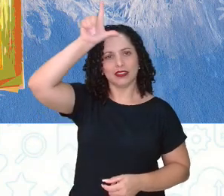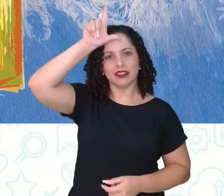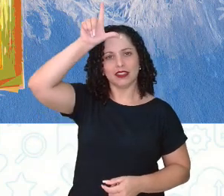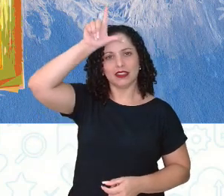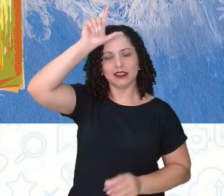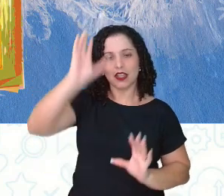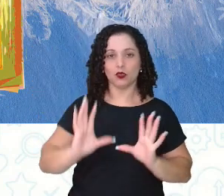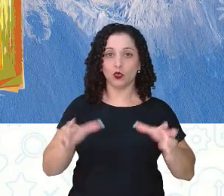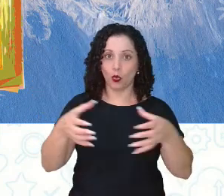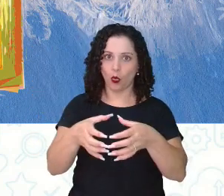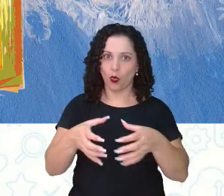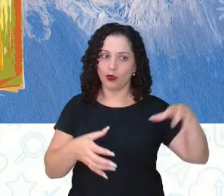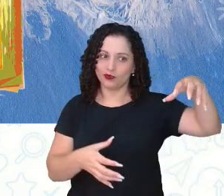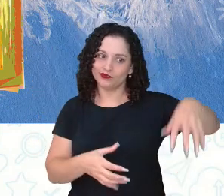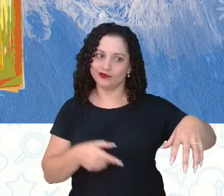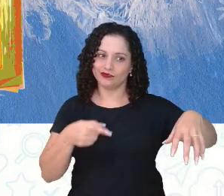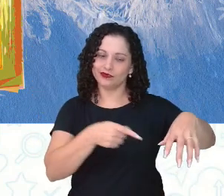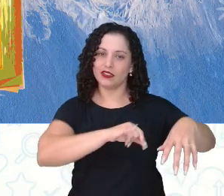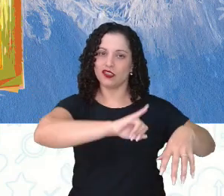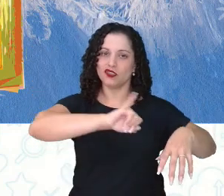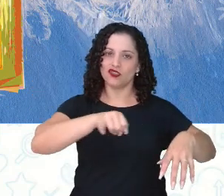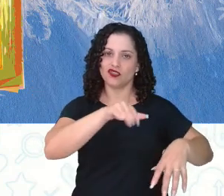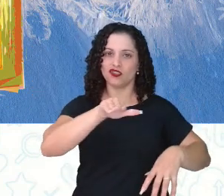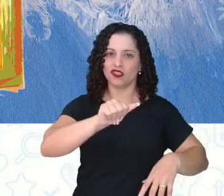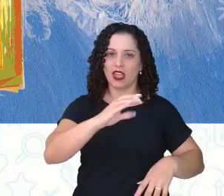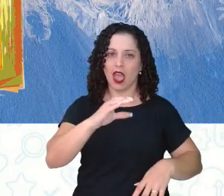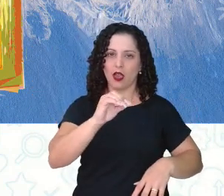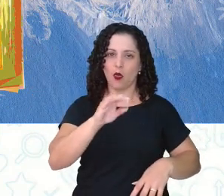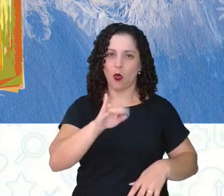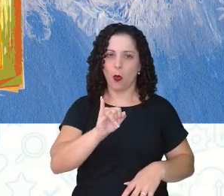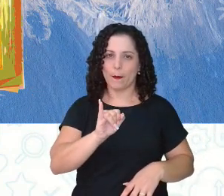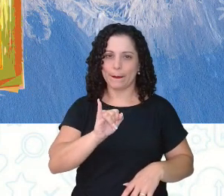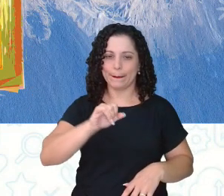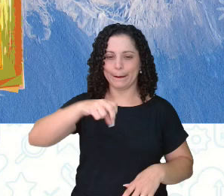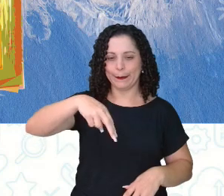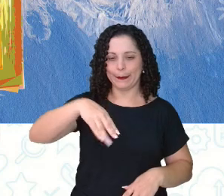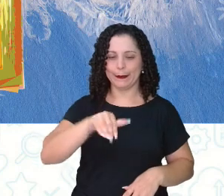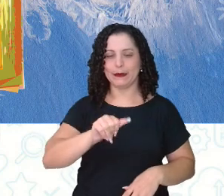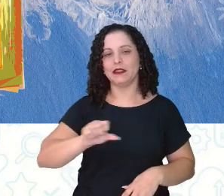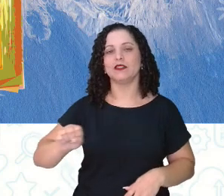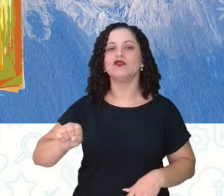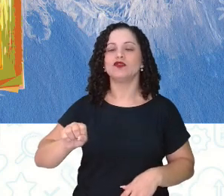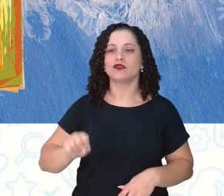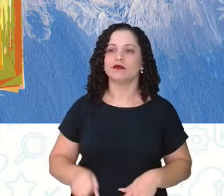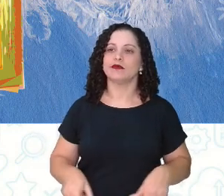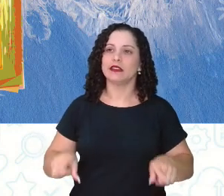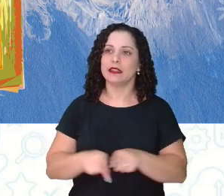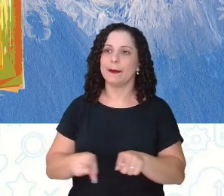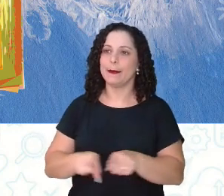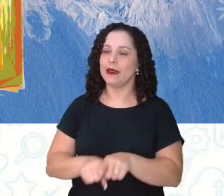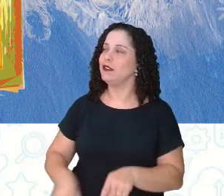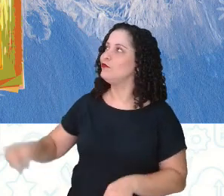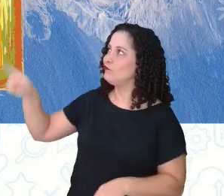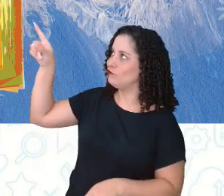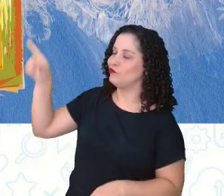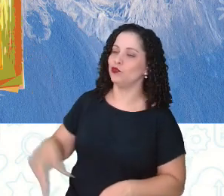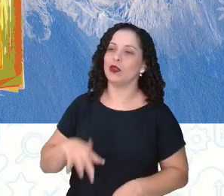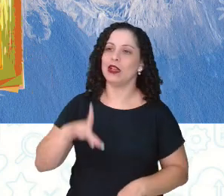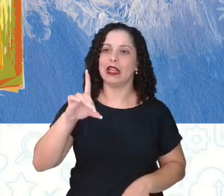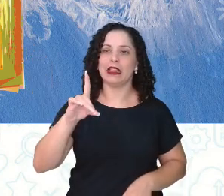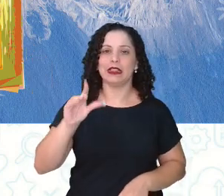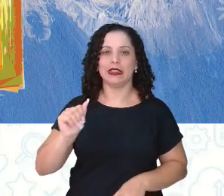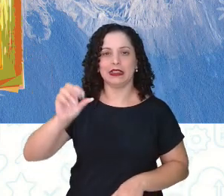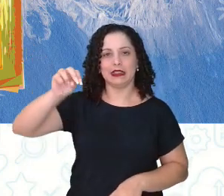Clube Jacobinos, aí, do Partido dos Jacobinos. O Danton também era um